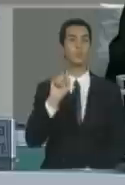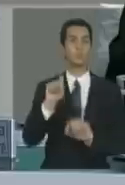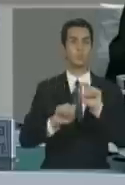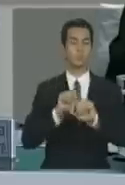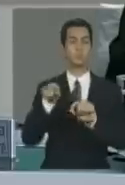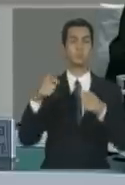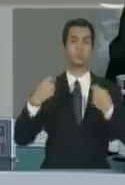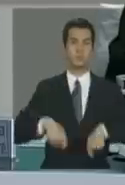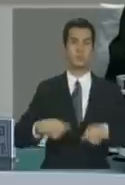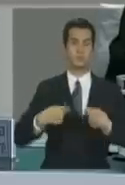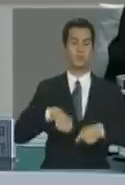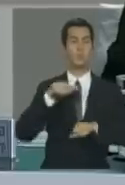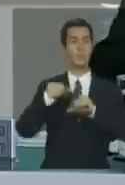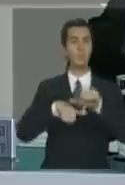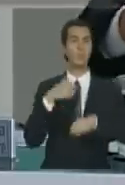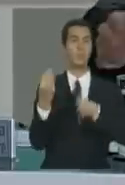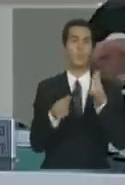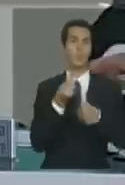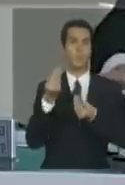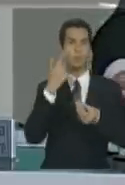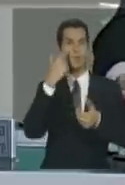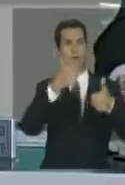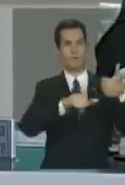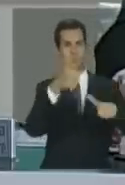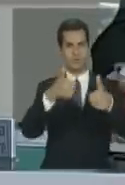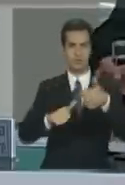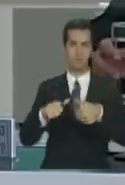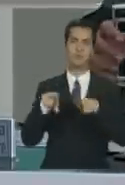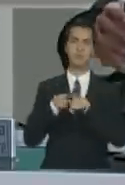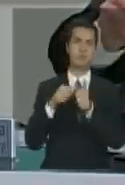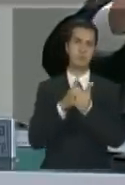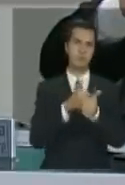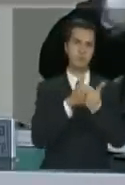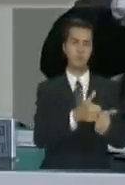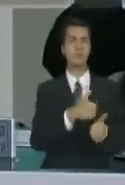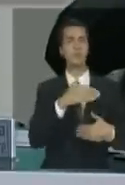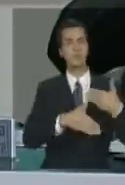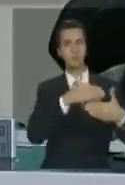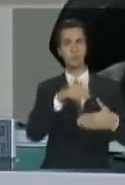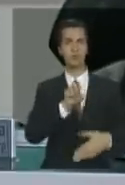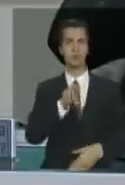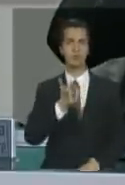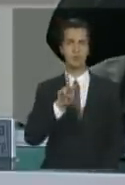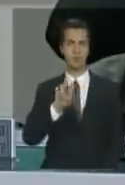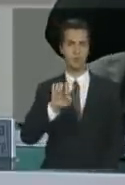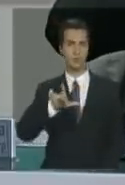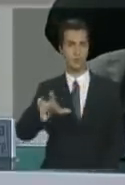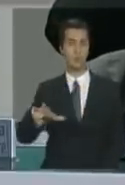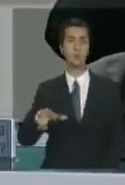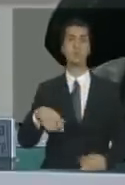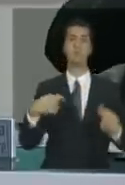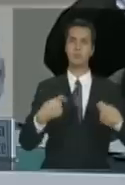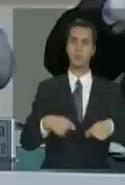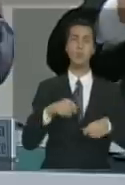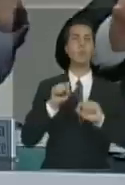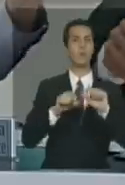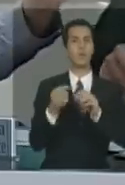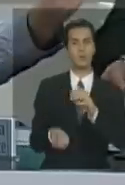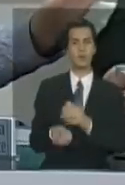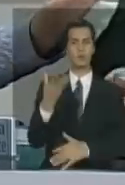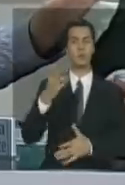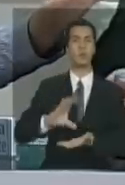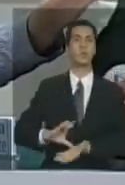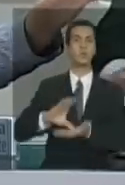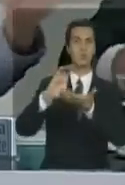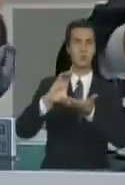você mudar o status sobre a avaliação e monitoramento e a governança do desenvolvimento sustentável. Seria um conselho de desenvolvimento sustentável como o Conselho de